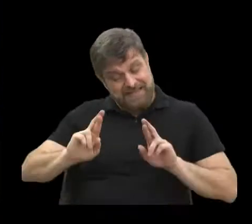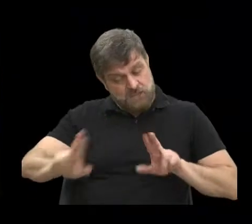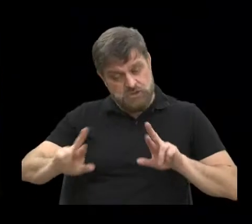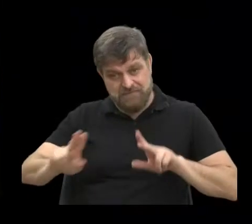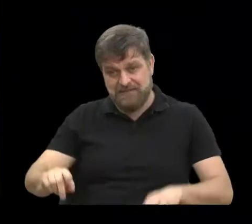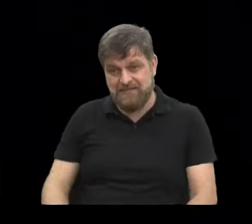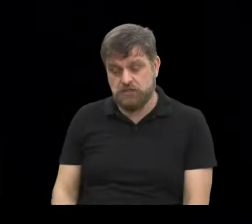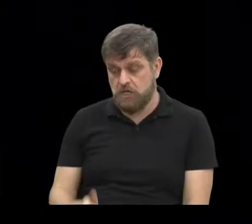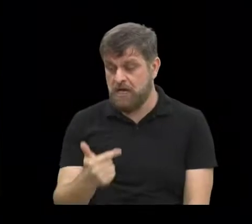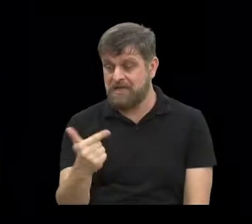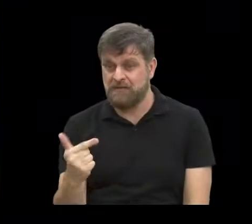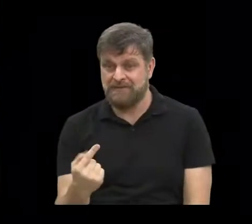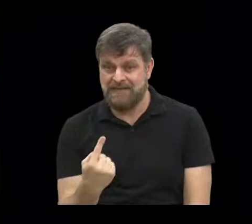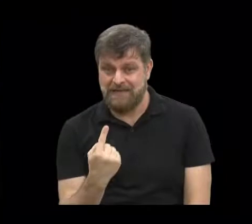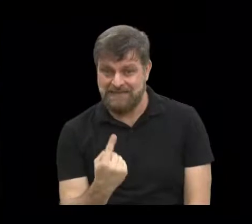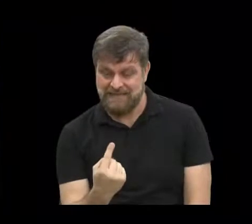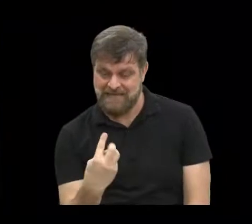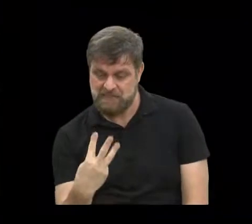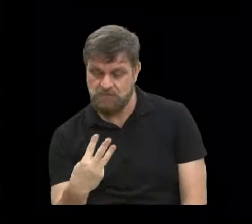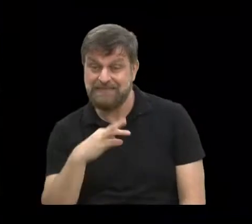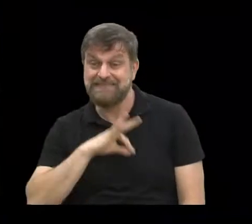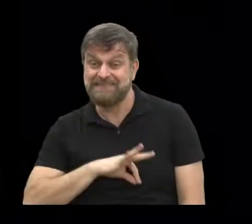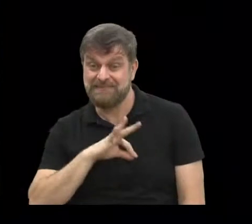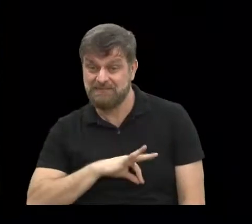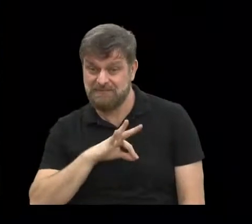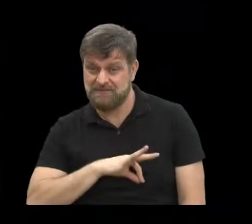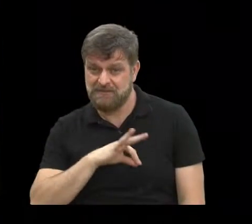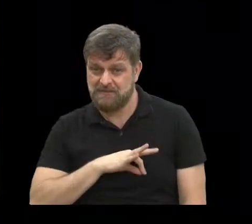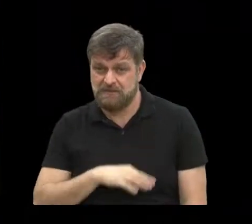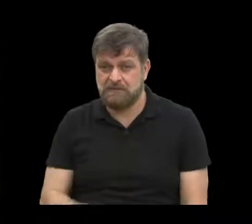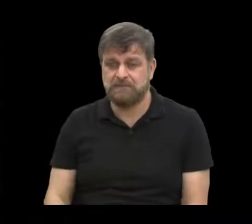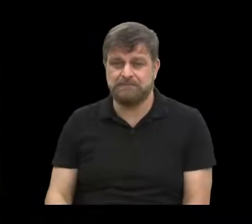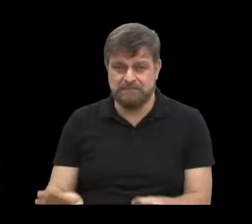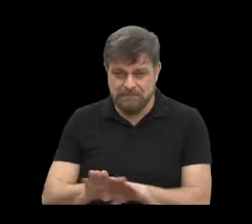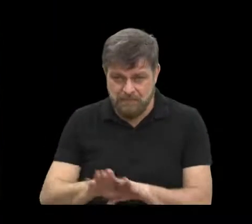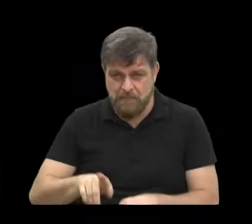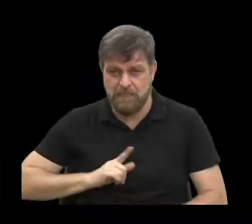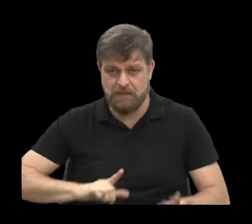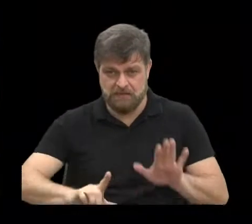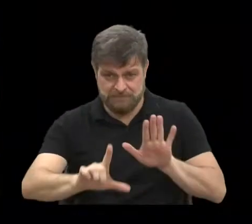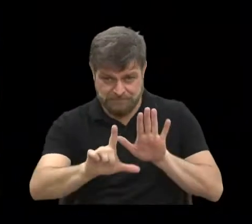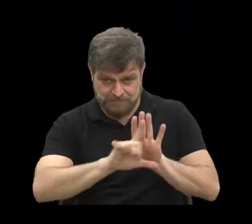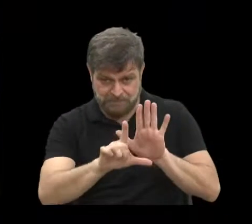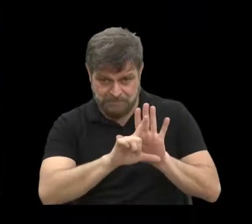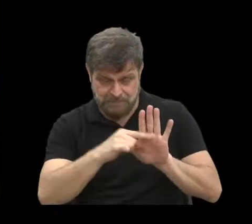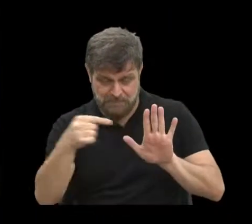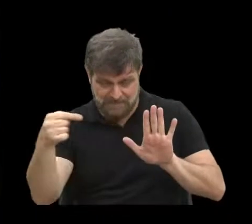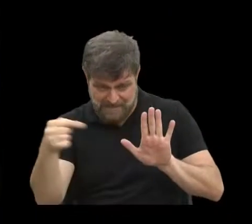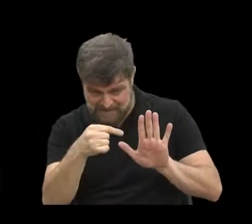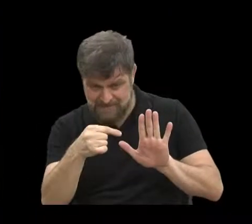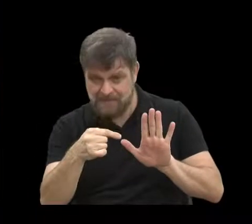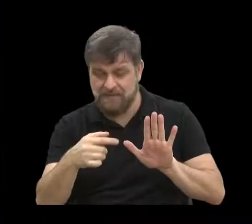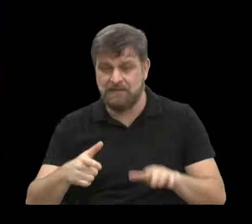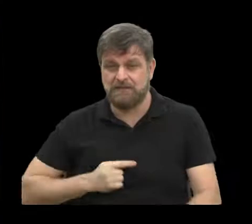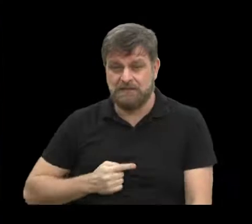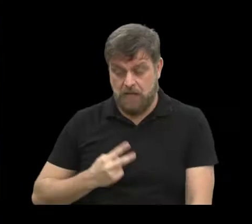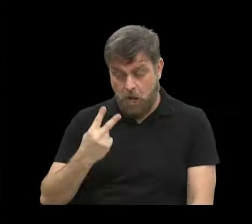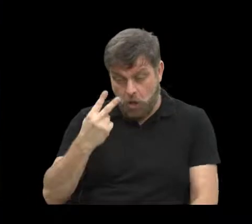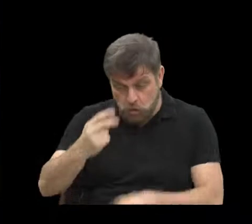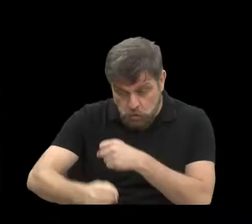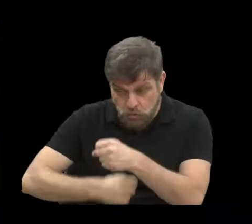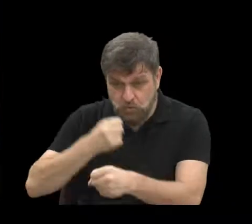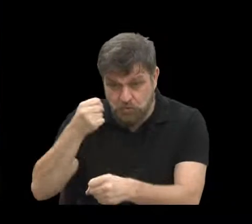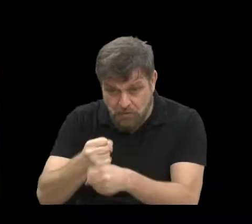tem o 13º salário. Ele é submetido, a lei diz que ele deve ser submetido a cada 2